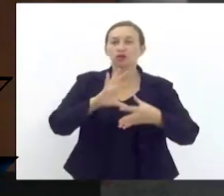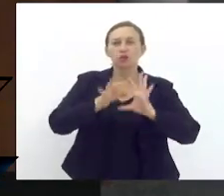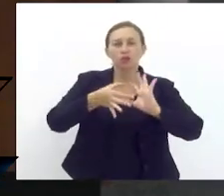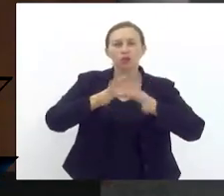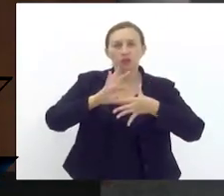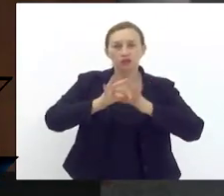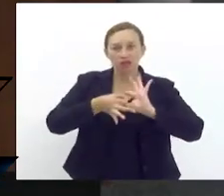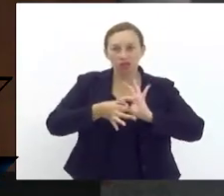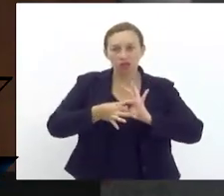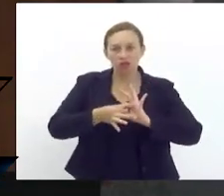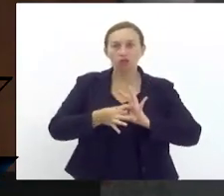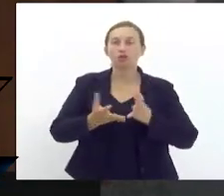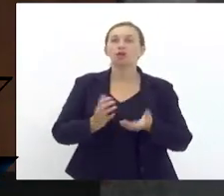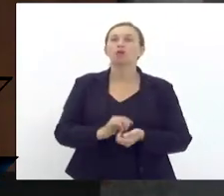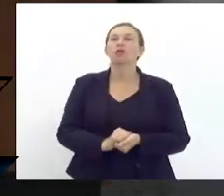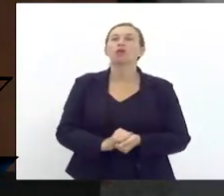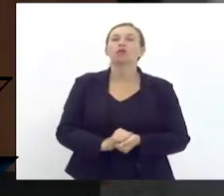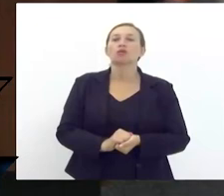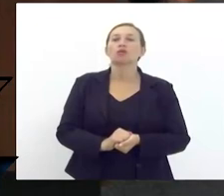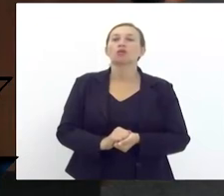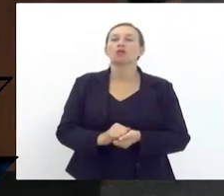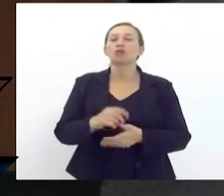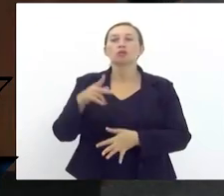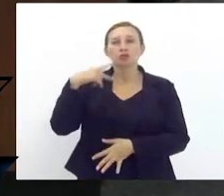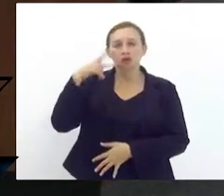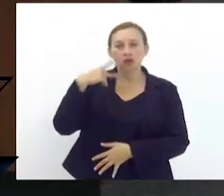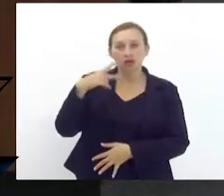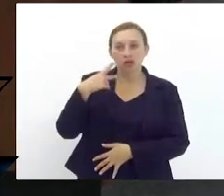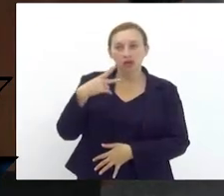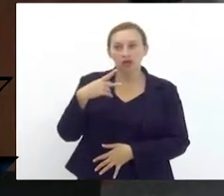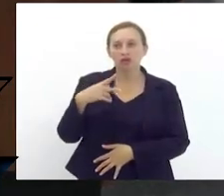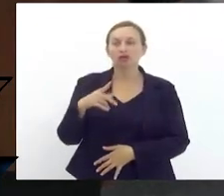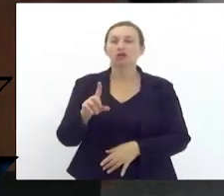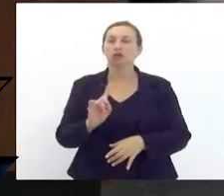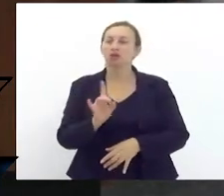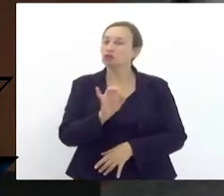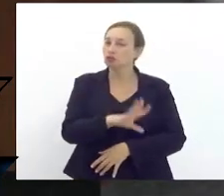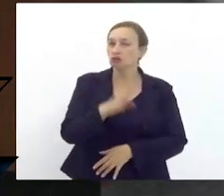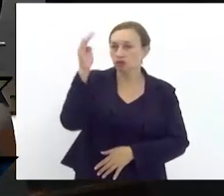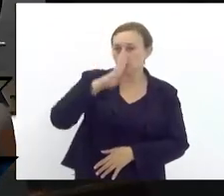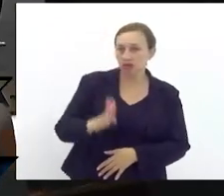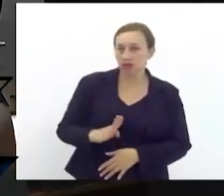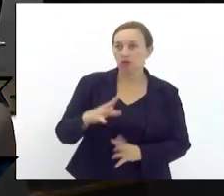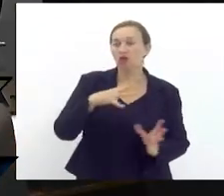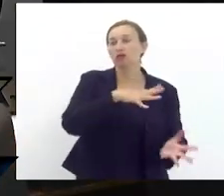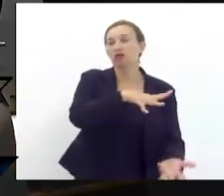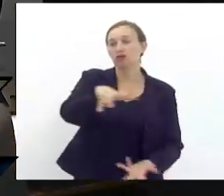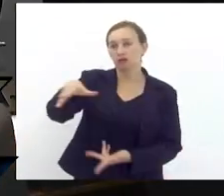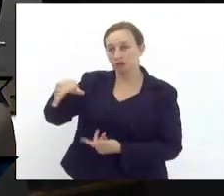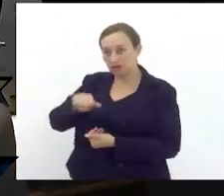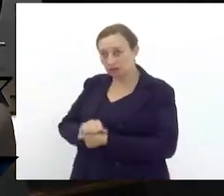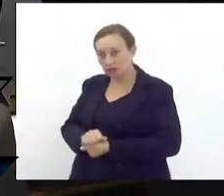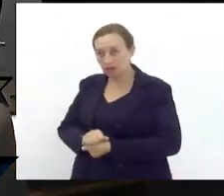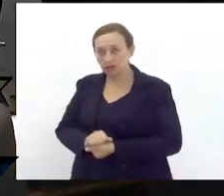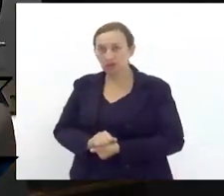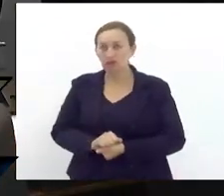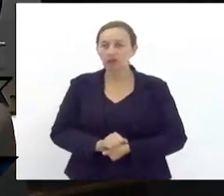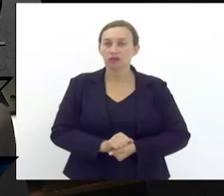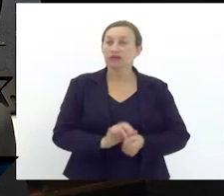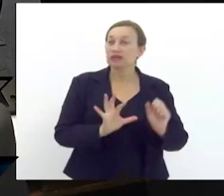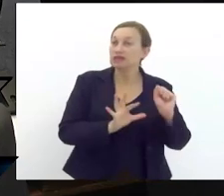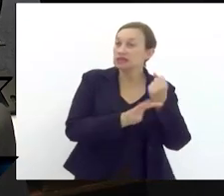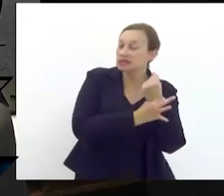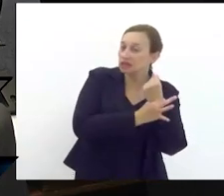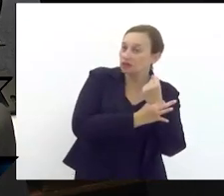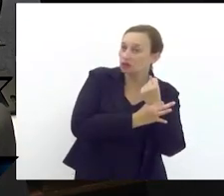político não só do Brasil mas também no contexto político internacional garantiu